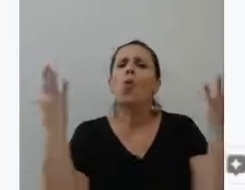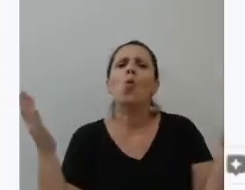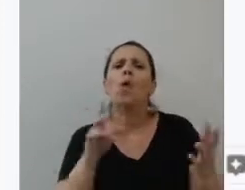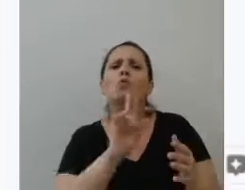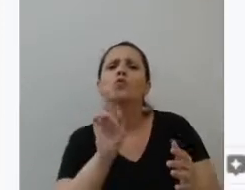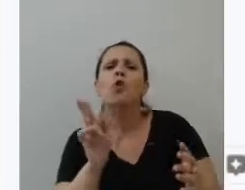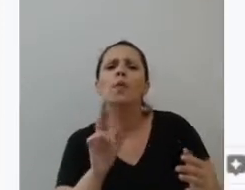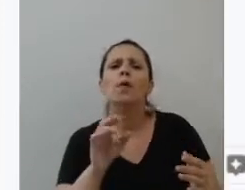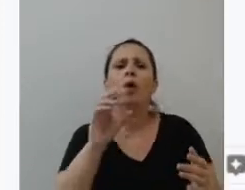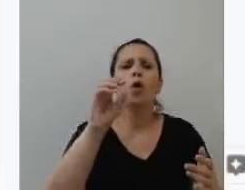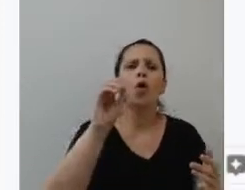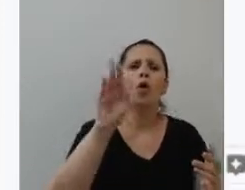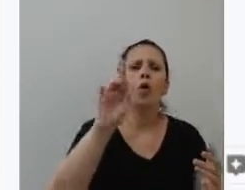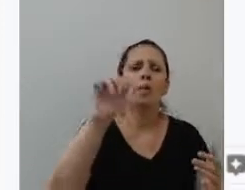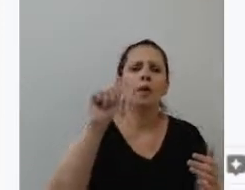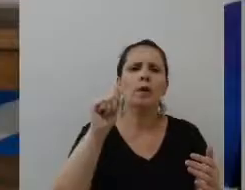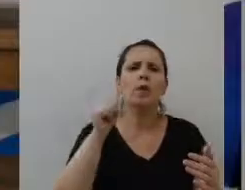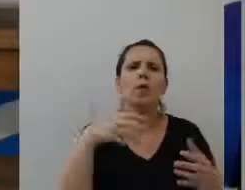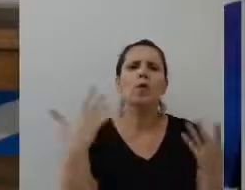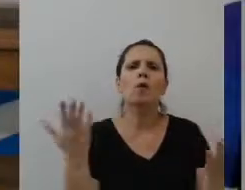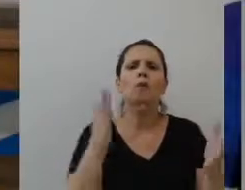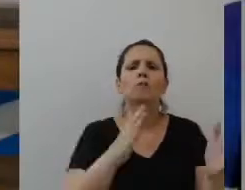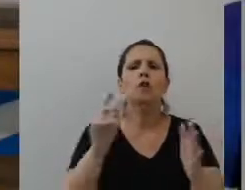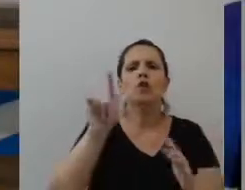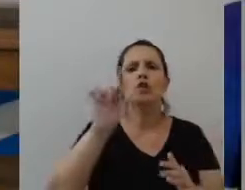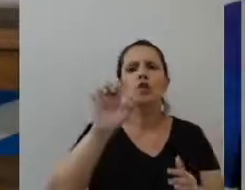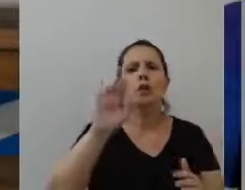cada geração? Ótima pergunta.